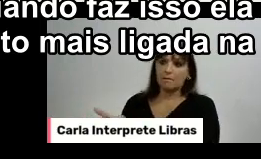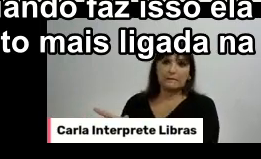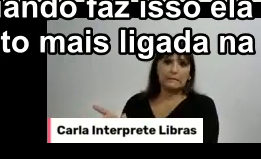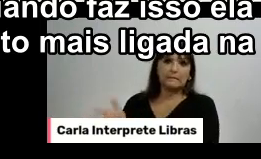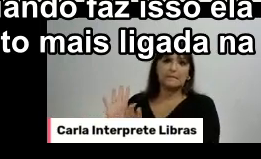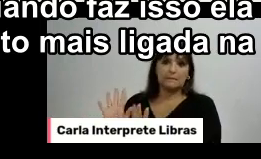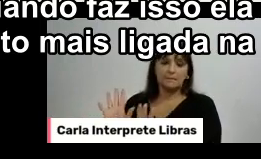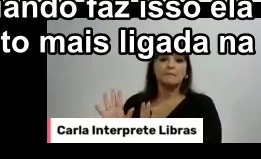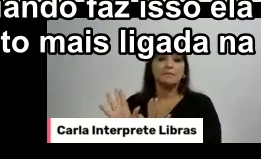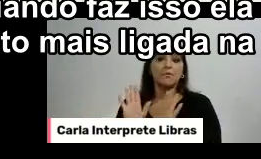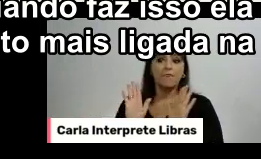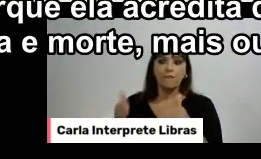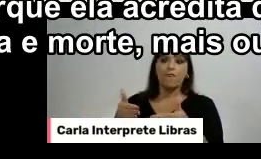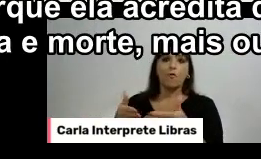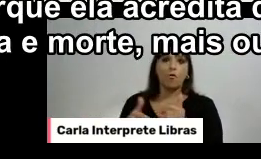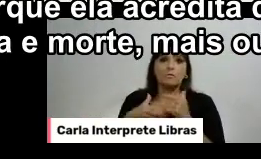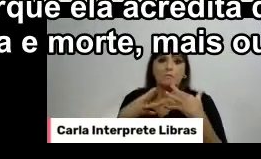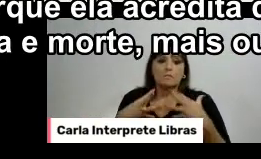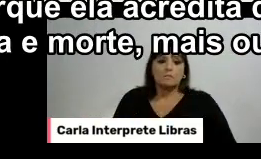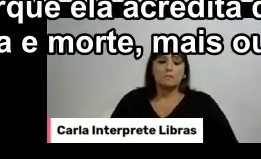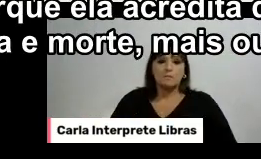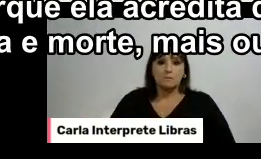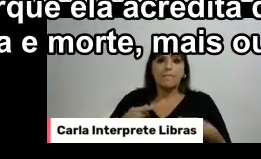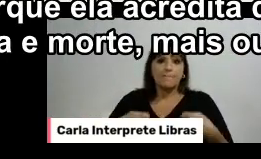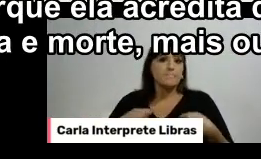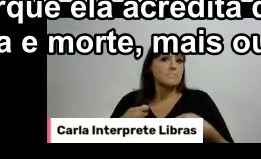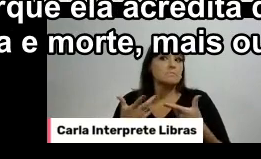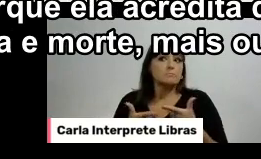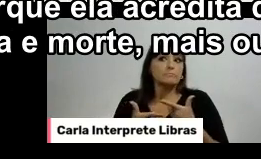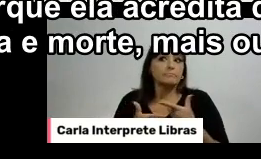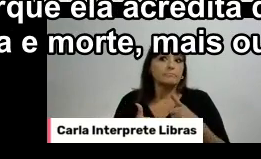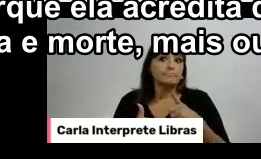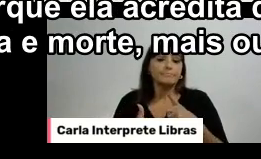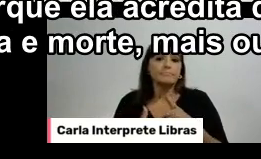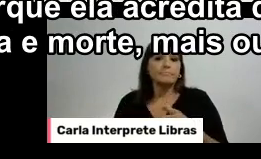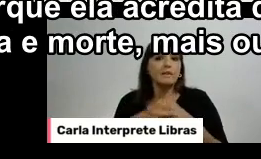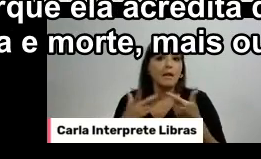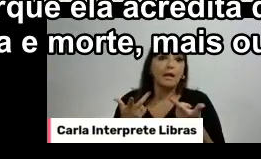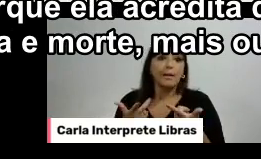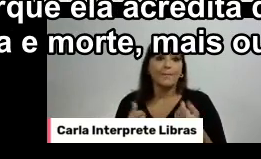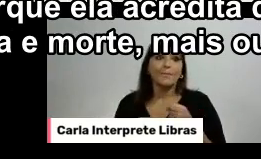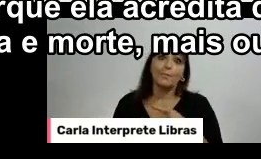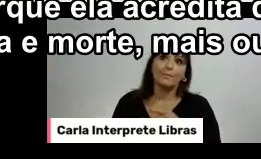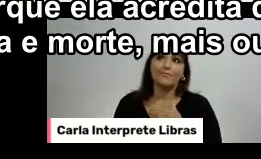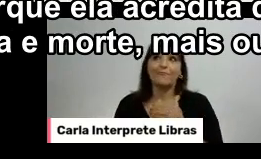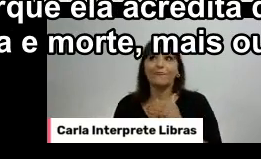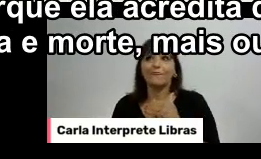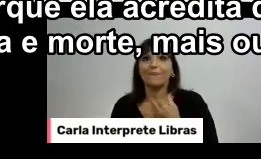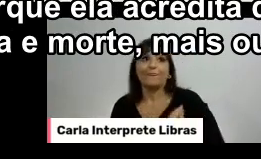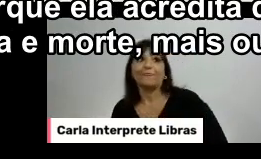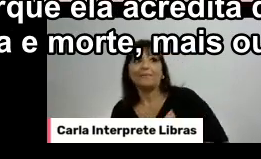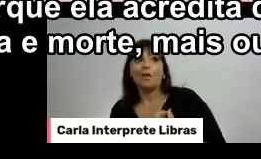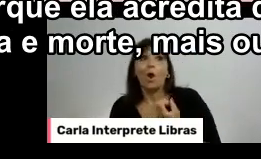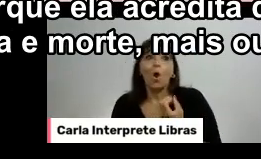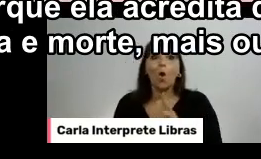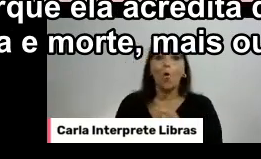ligada na limpeza, na higienização, porque ela acredita que aquilo é algo sobre vida e morte, mais ou menos nesse